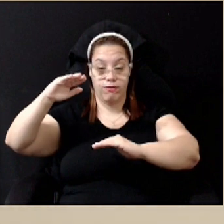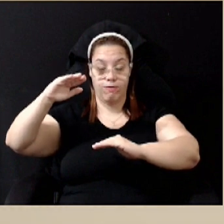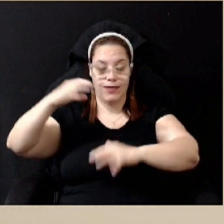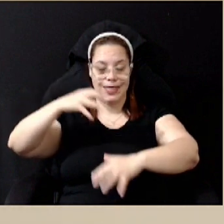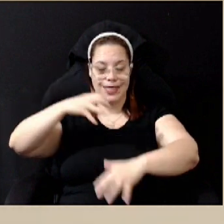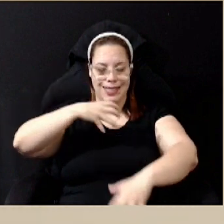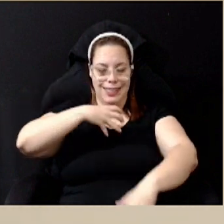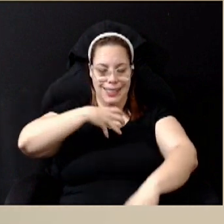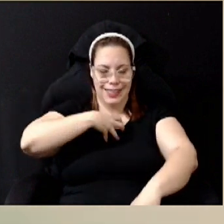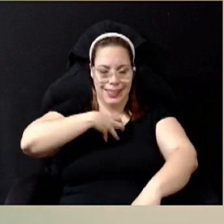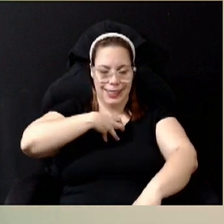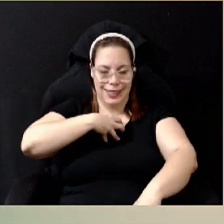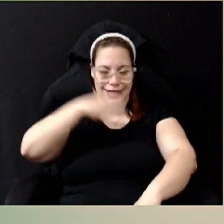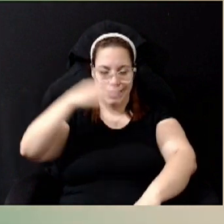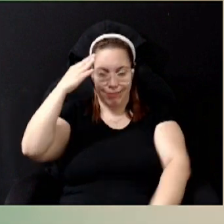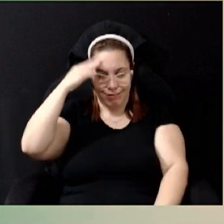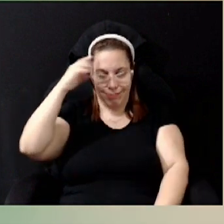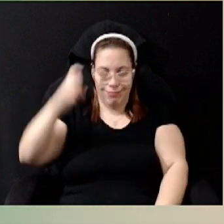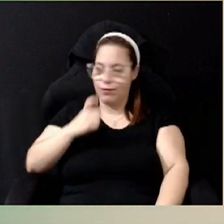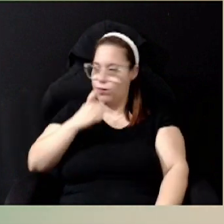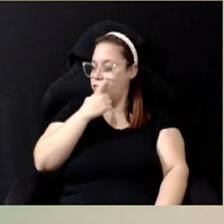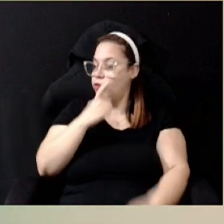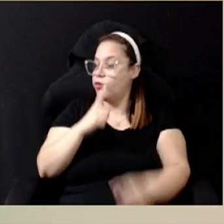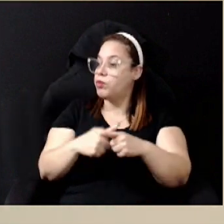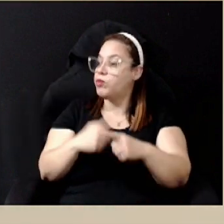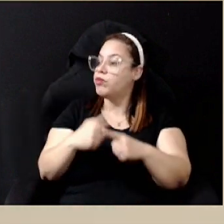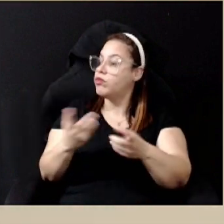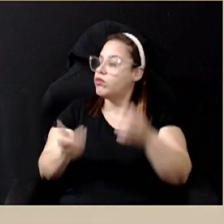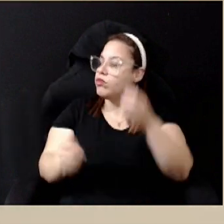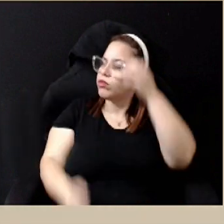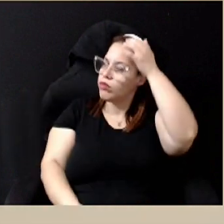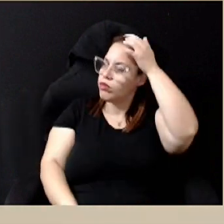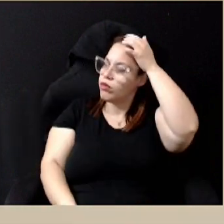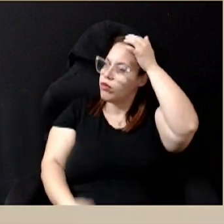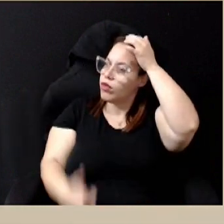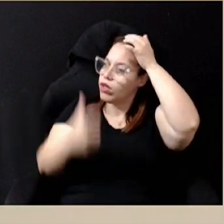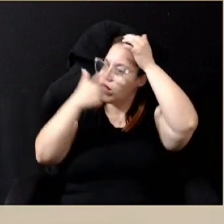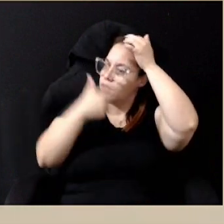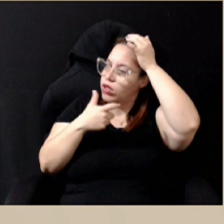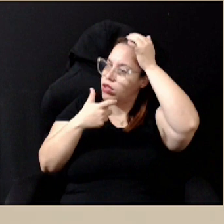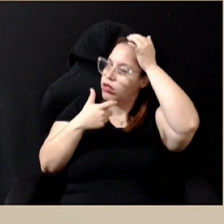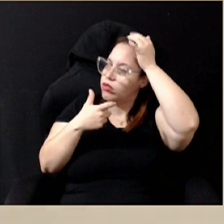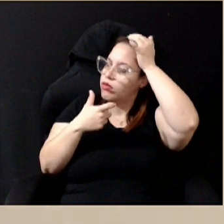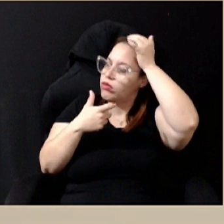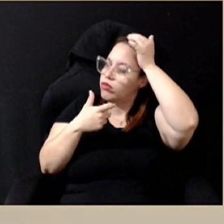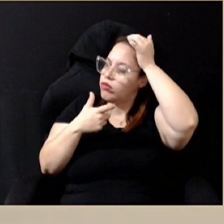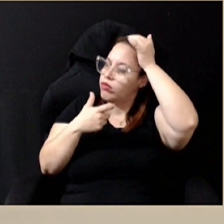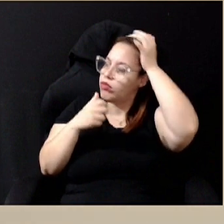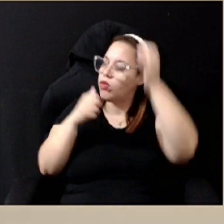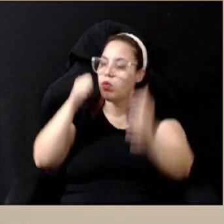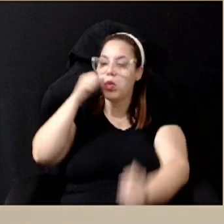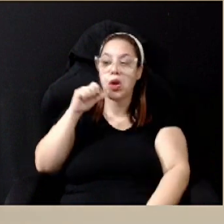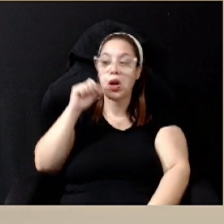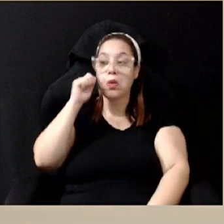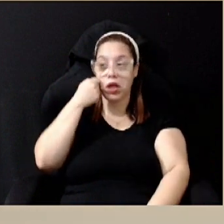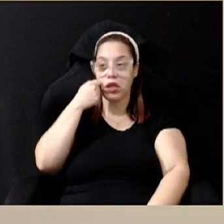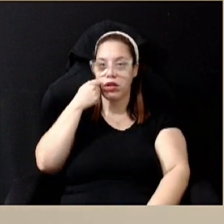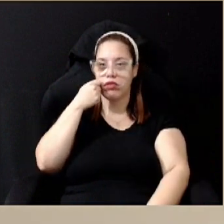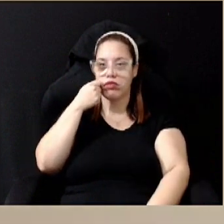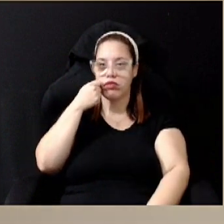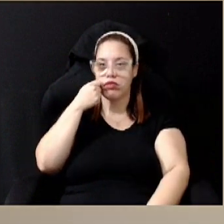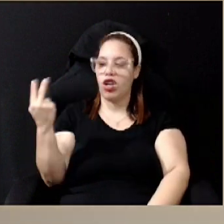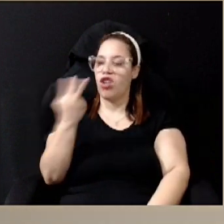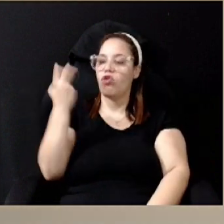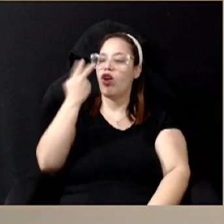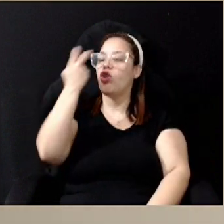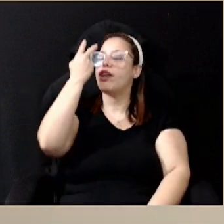Mirna? Porque de se reconhecer como uma mulher preta, de se valorizar, de